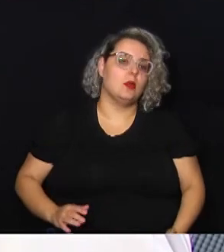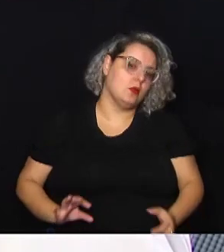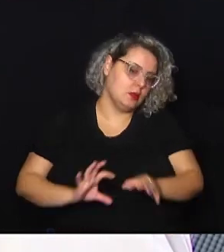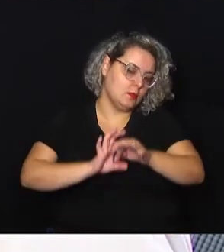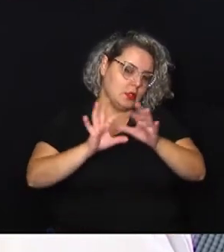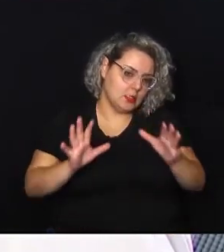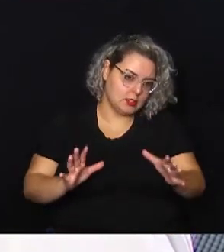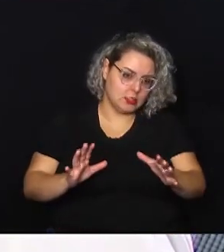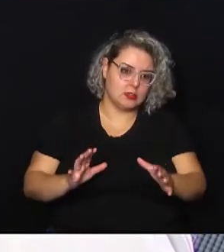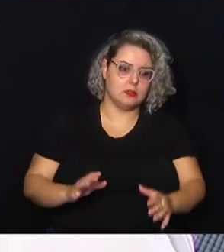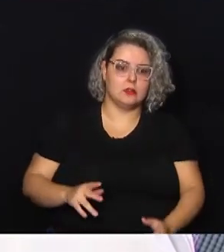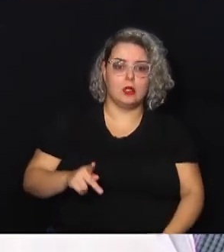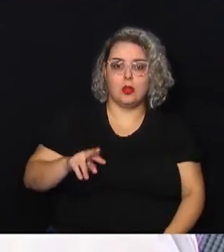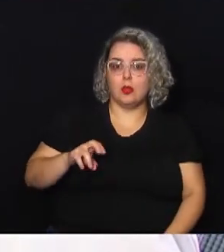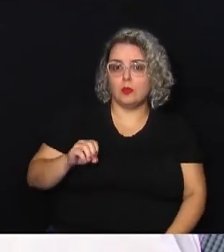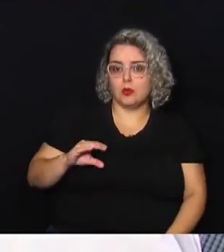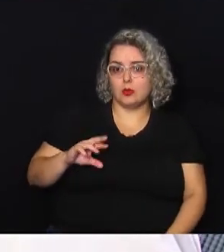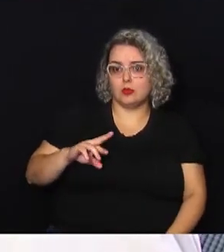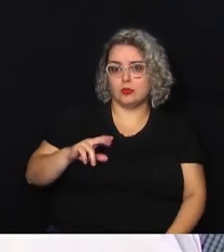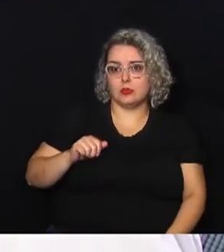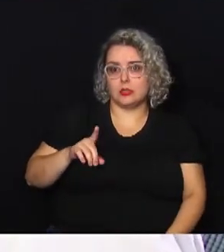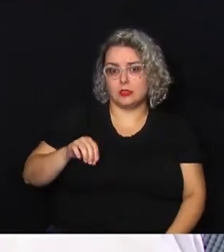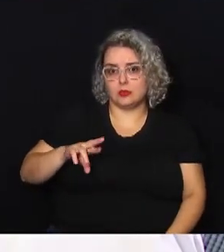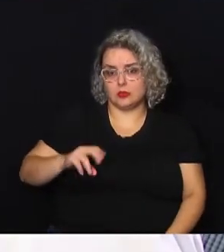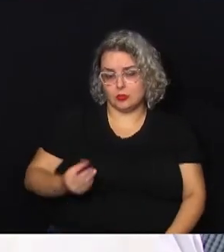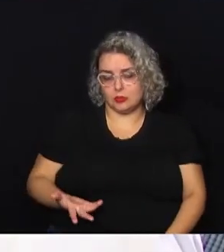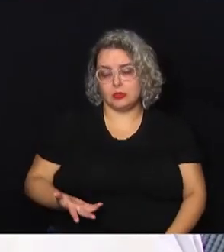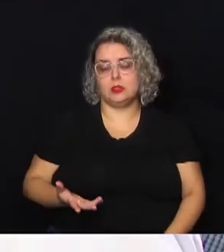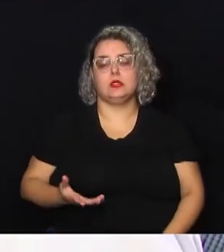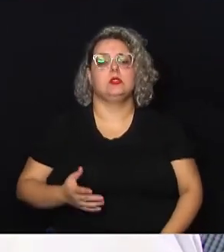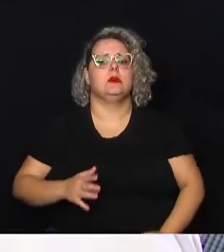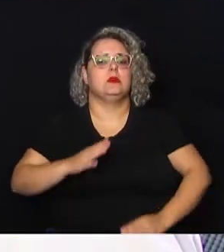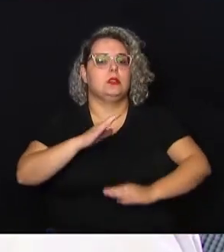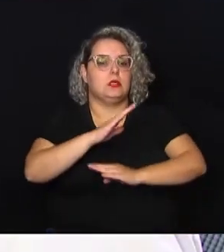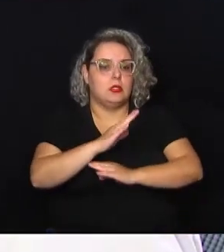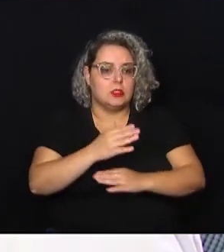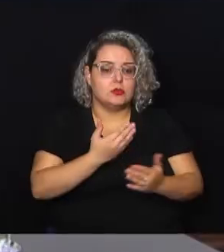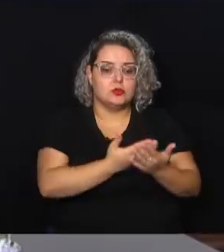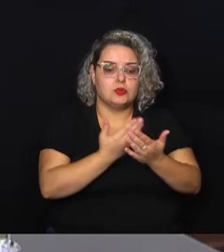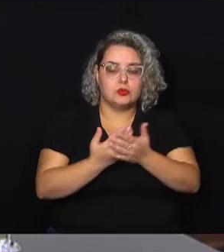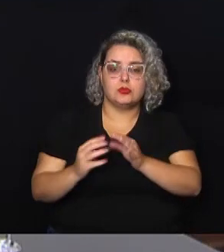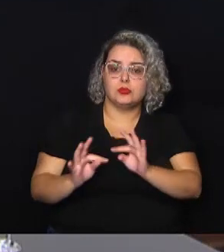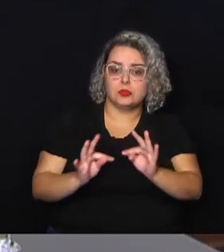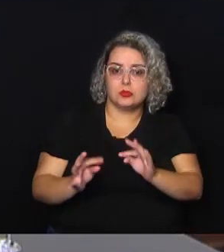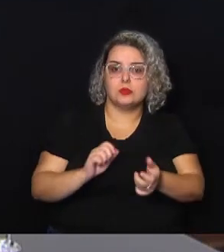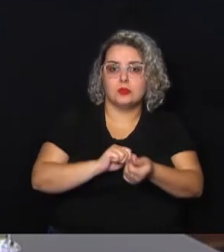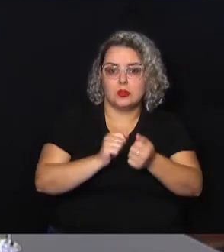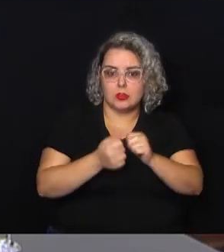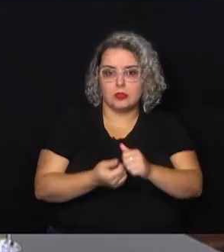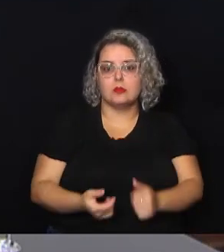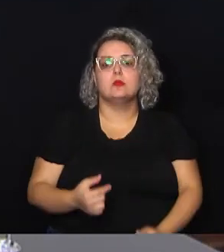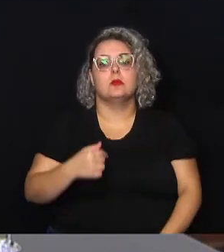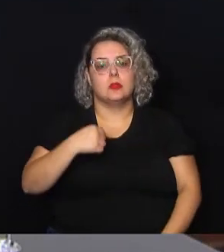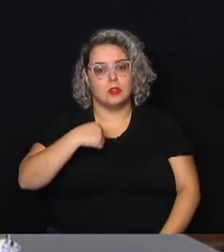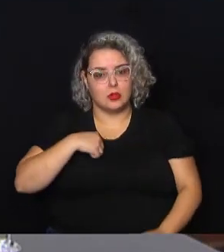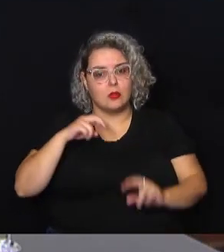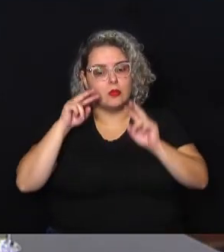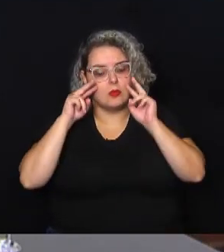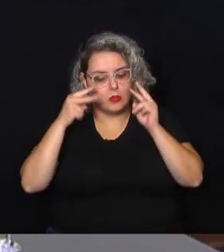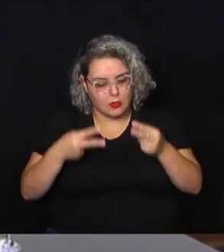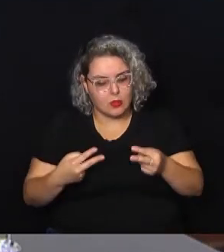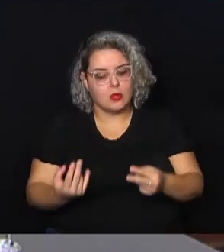casa além de fazer estudos técnicos sobre os impactos financeiros do reajuste eu reconheço a